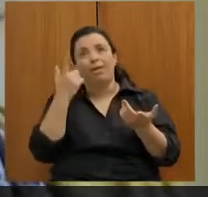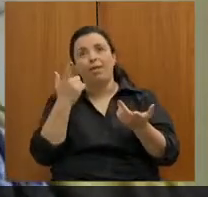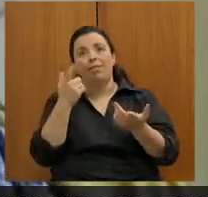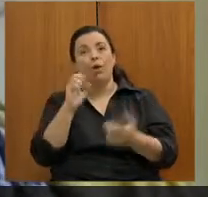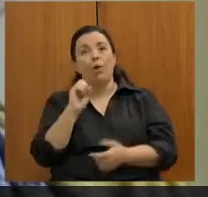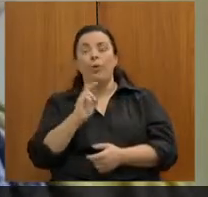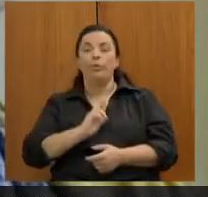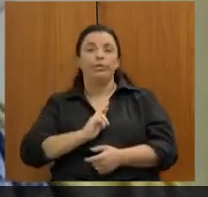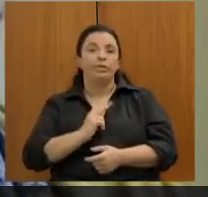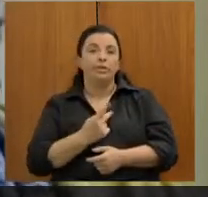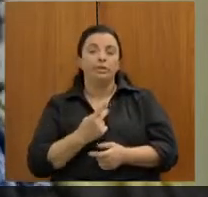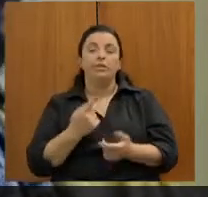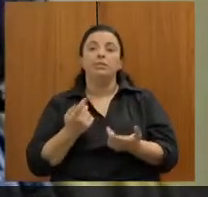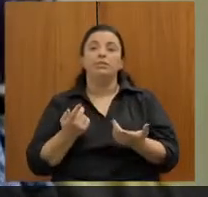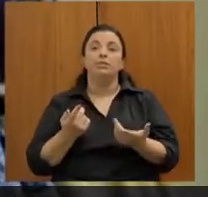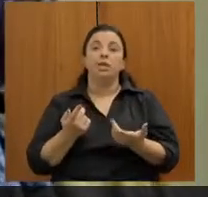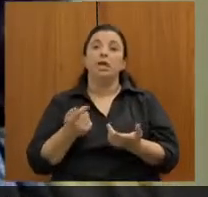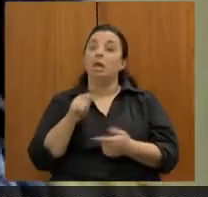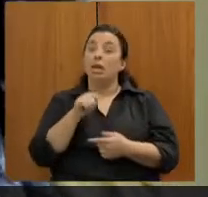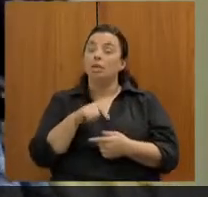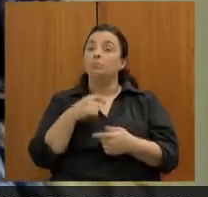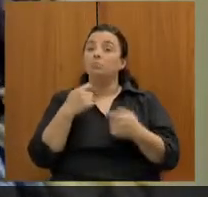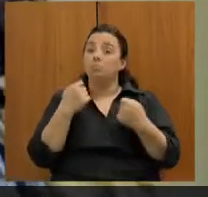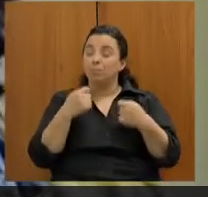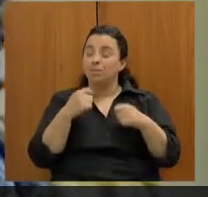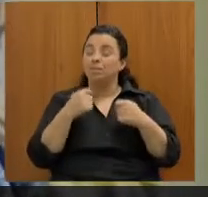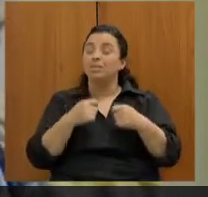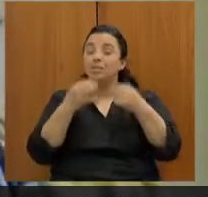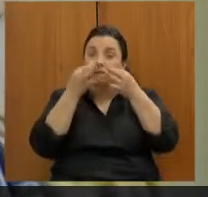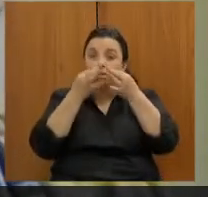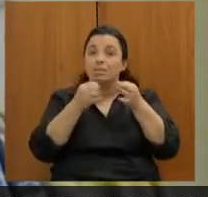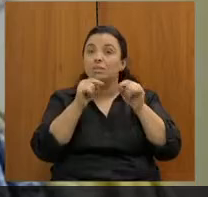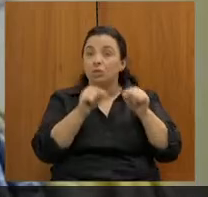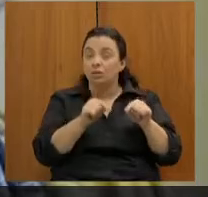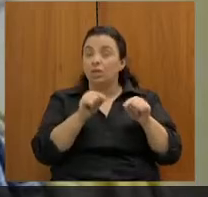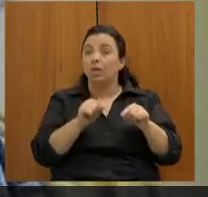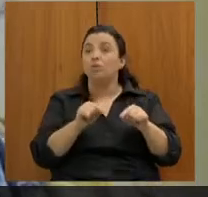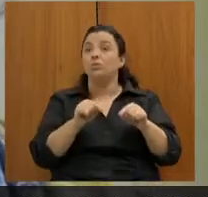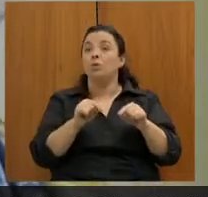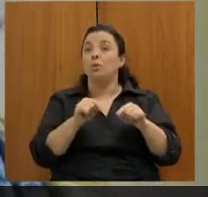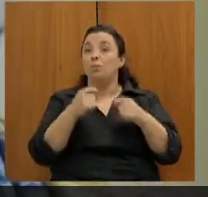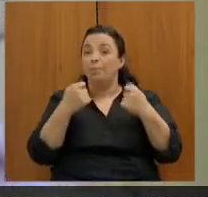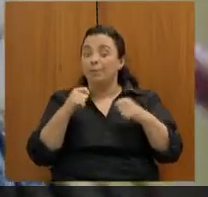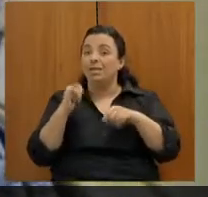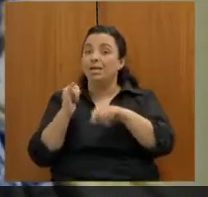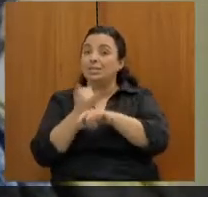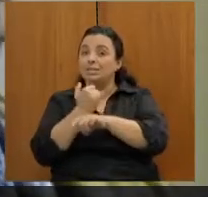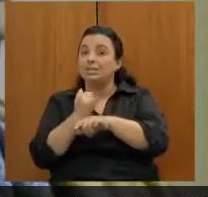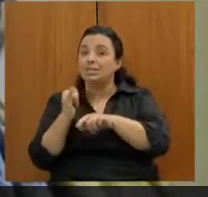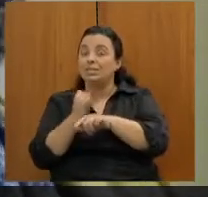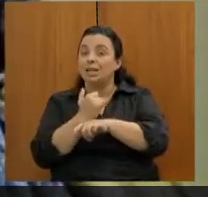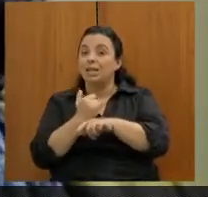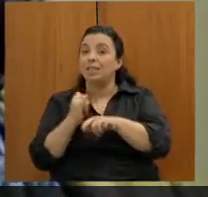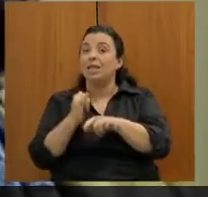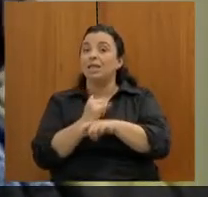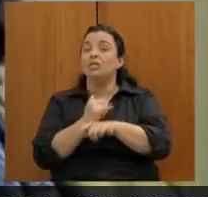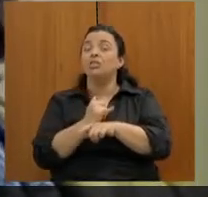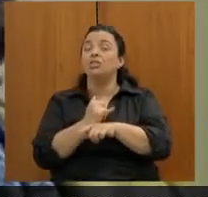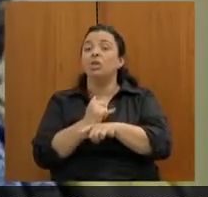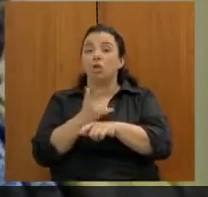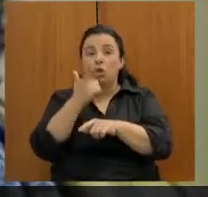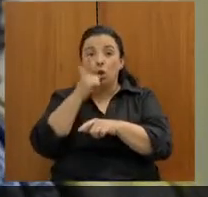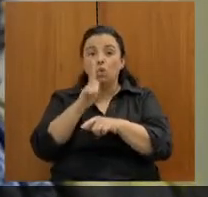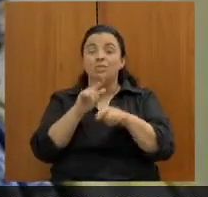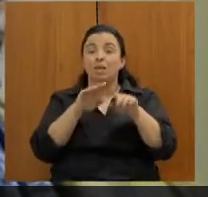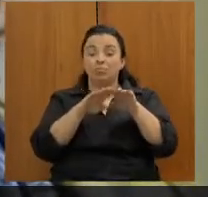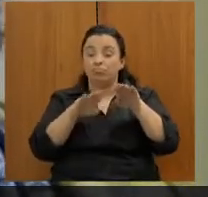esse negócio precisam serpentes sempre né porque a gente precisa tomar medidas a superar essas desigualdades